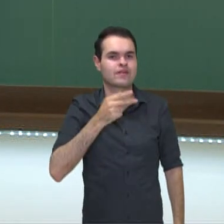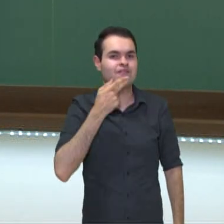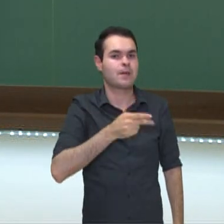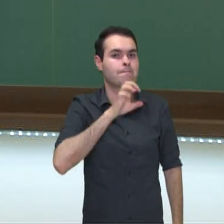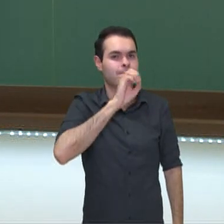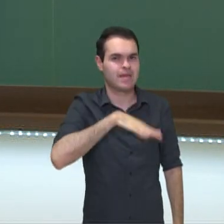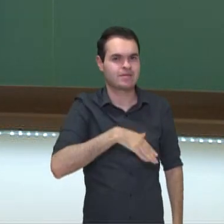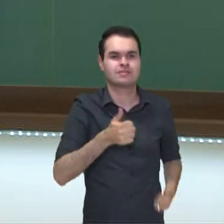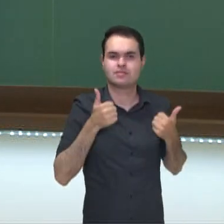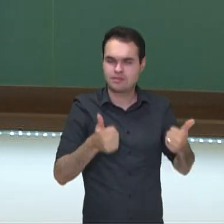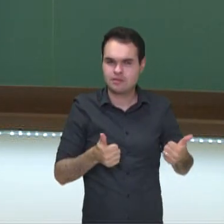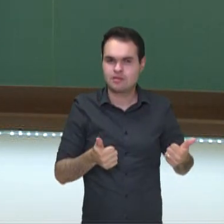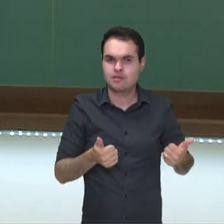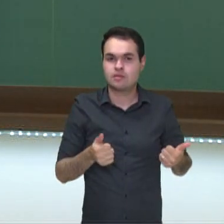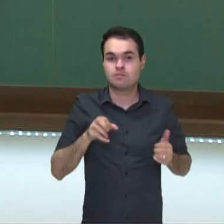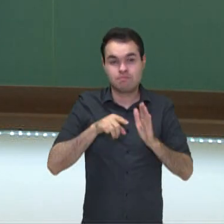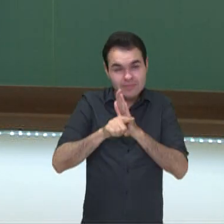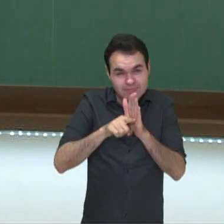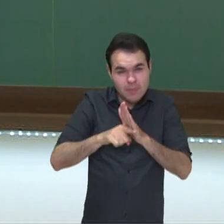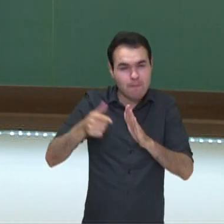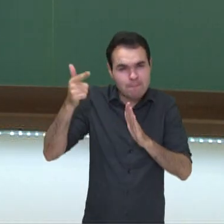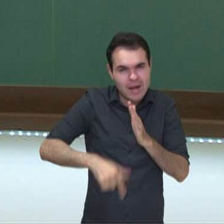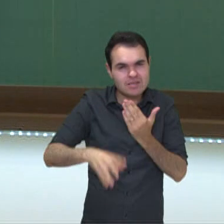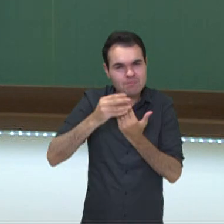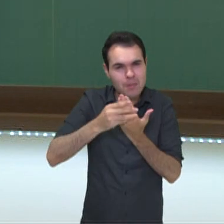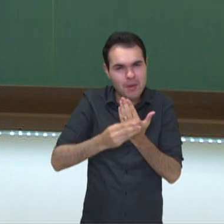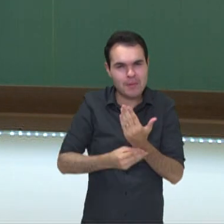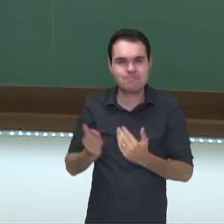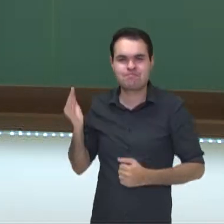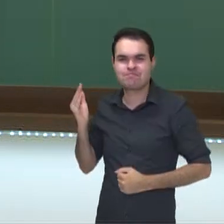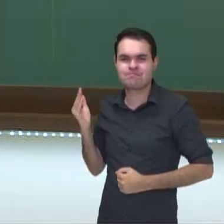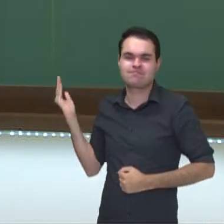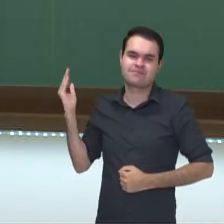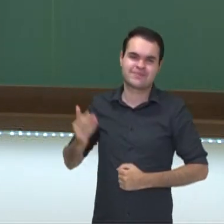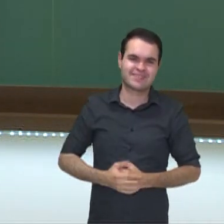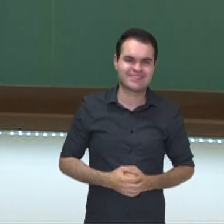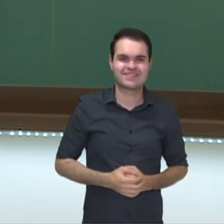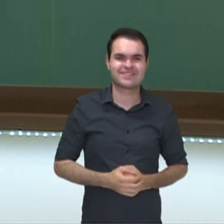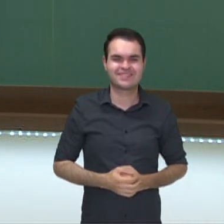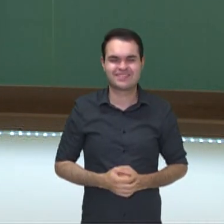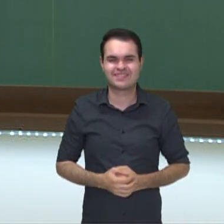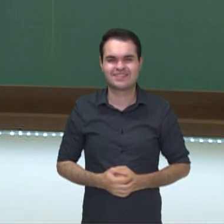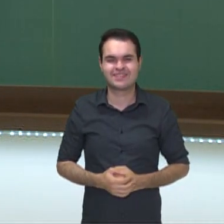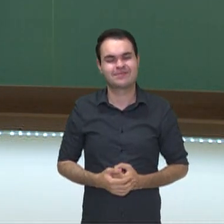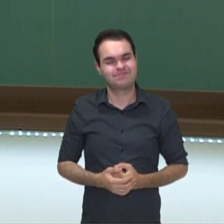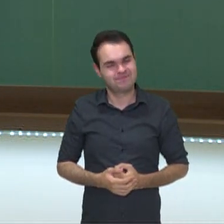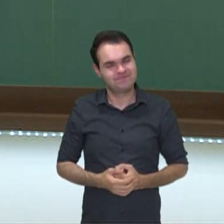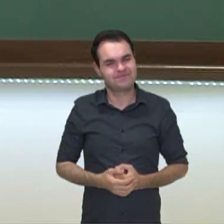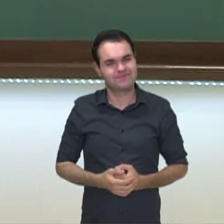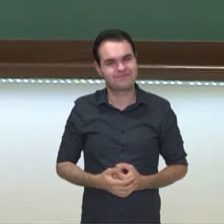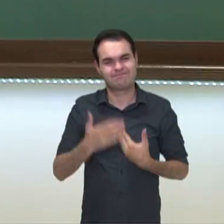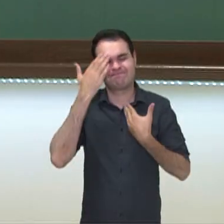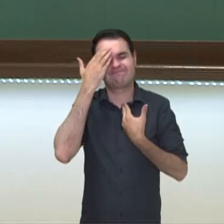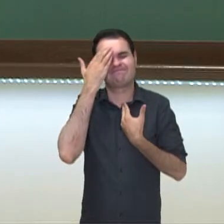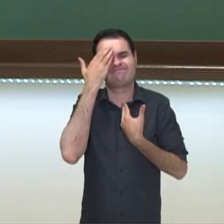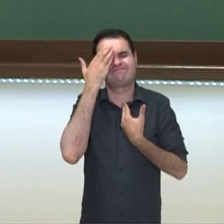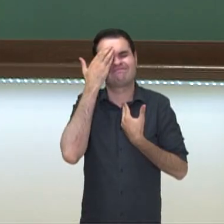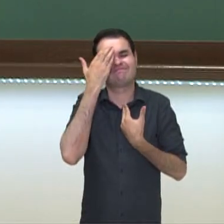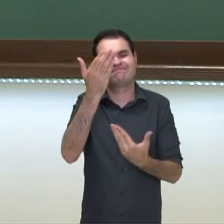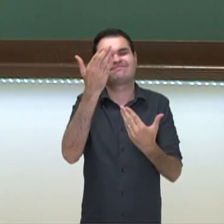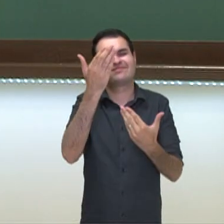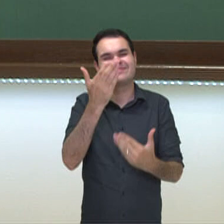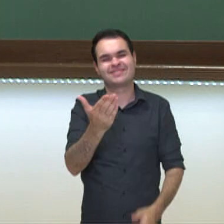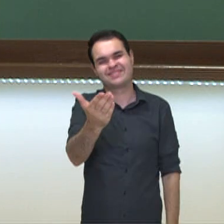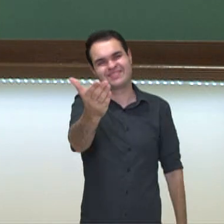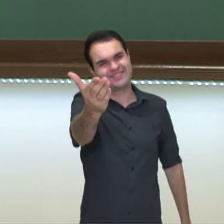certo? Caso vocês queiram pesquisar um pouquinho mais sobre esse tema, temos aqui algumas referências. Eu agradeço muito